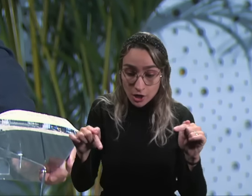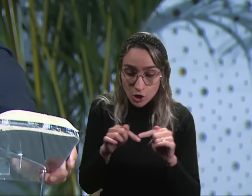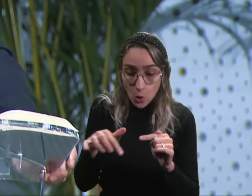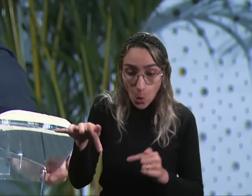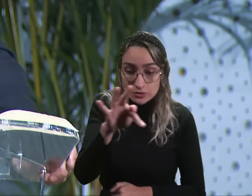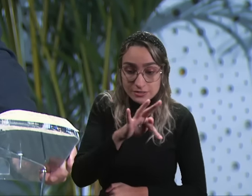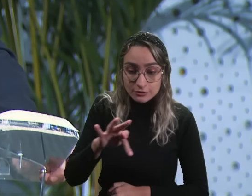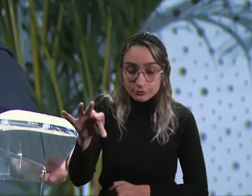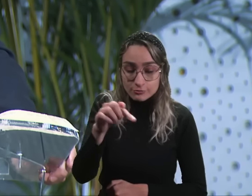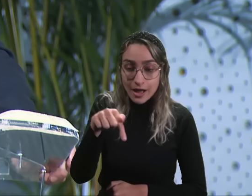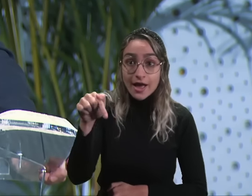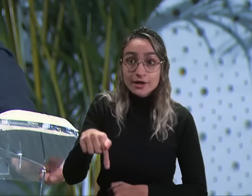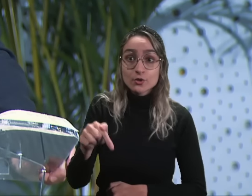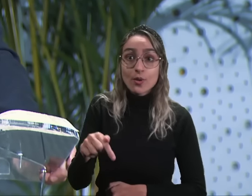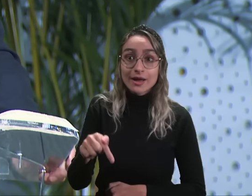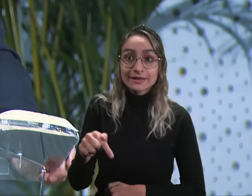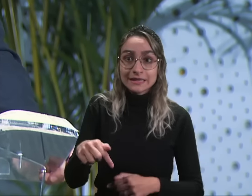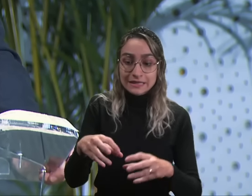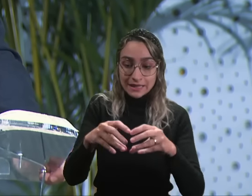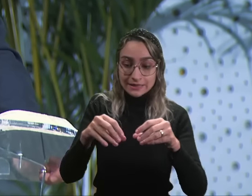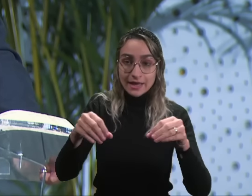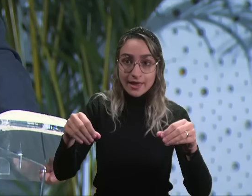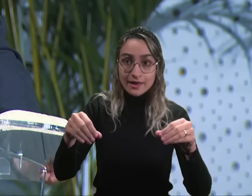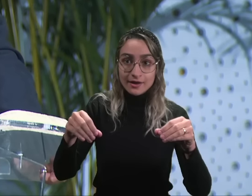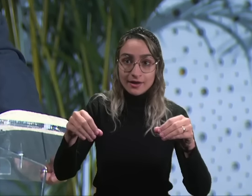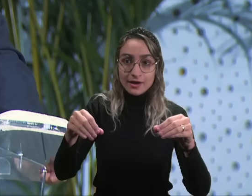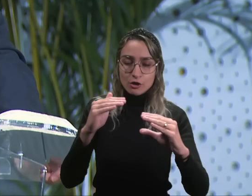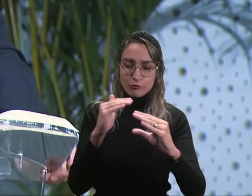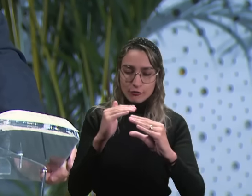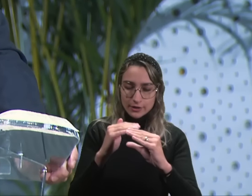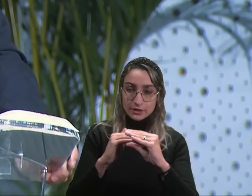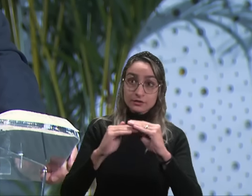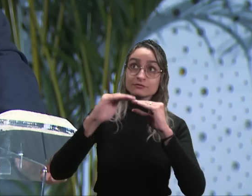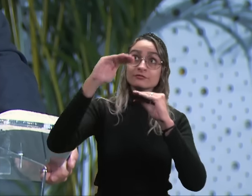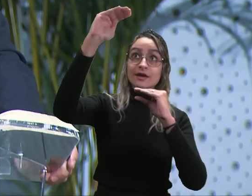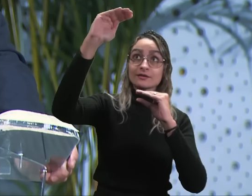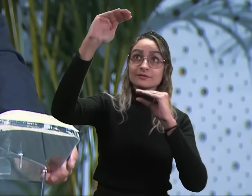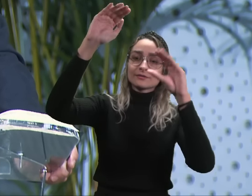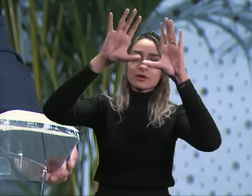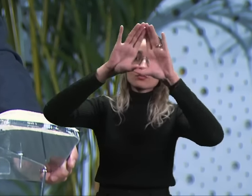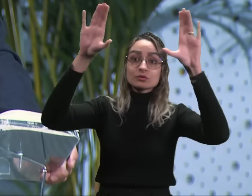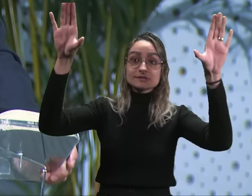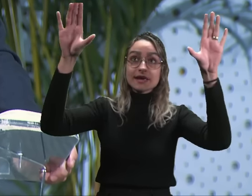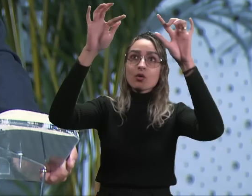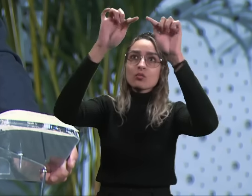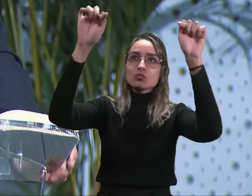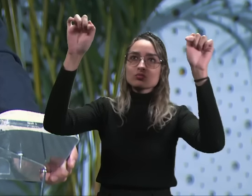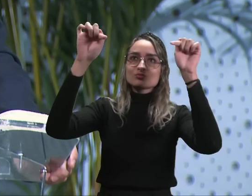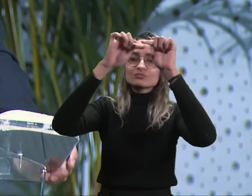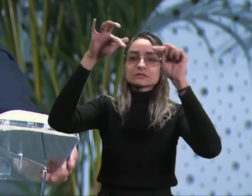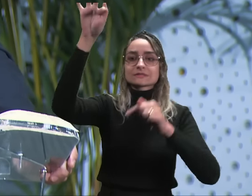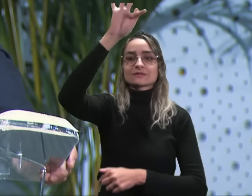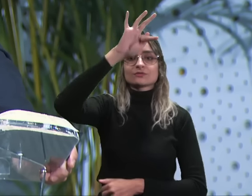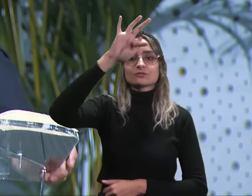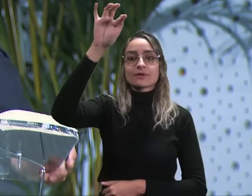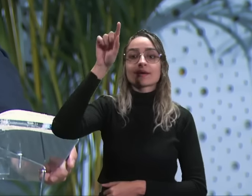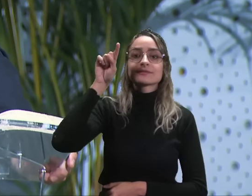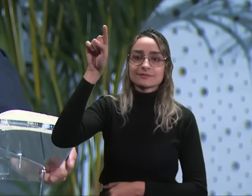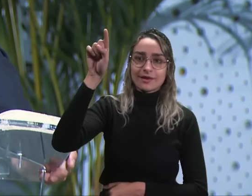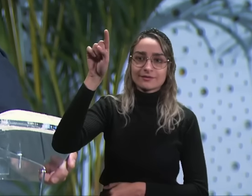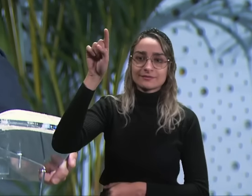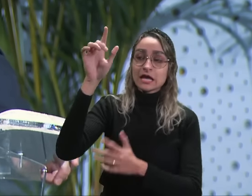Celestial onde Jesus oficia como nosso Sumo Sacerdote e último